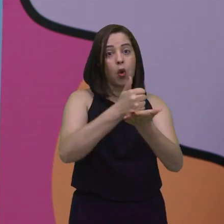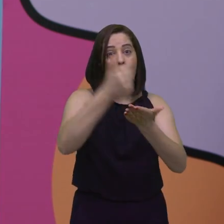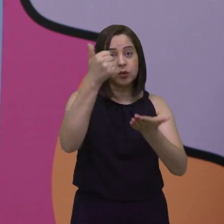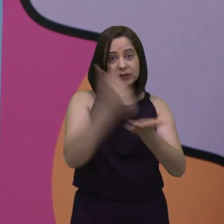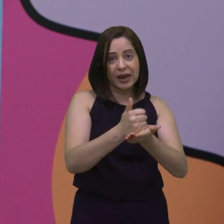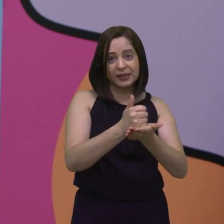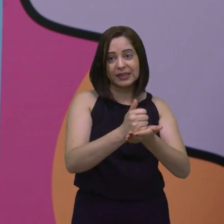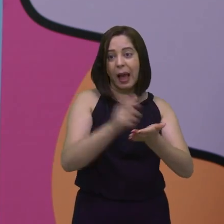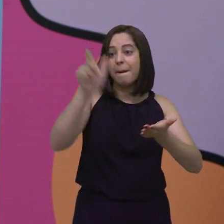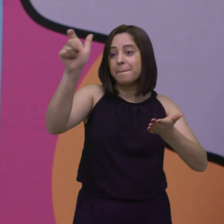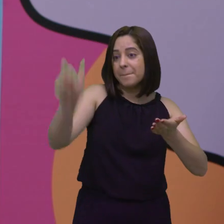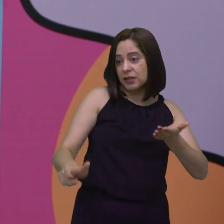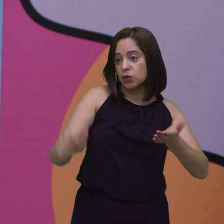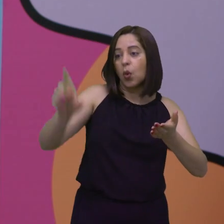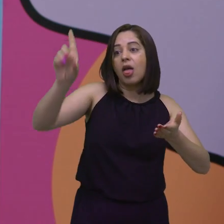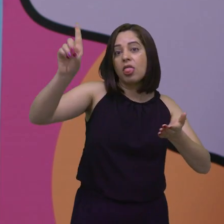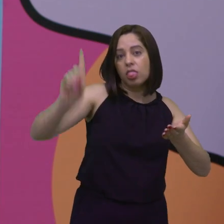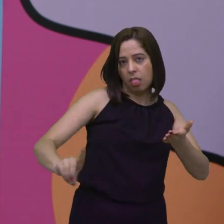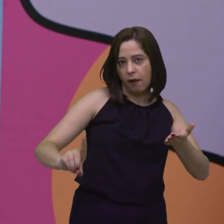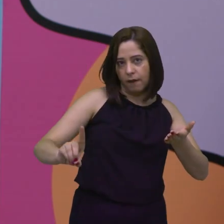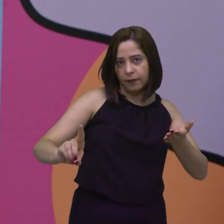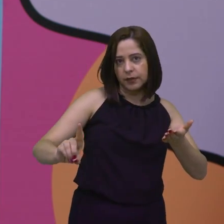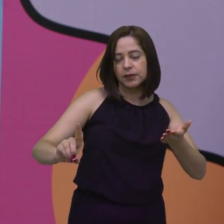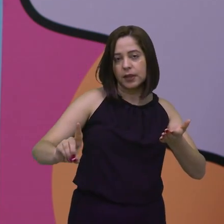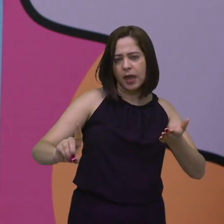deficiência precisa também